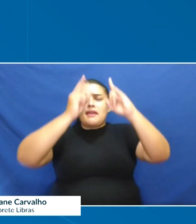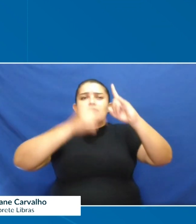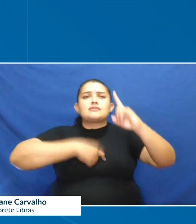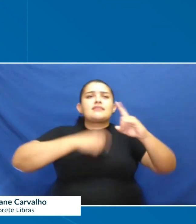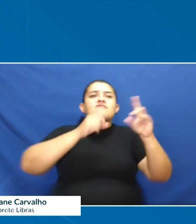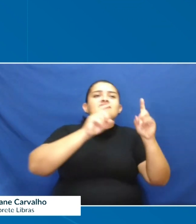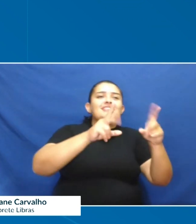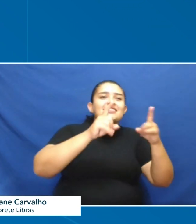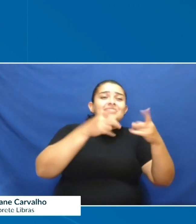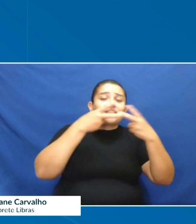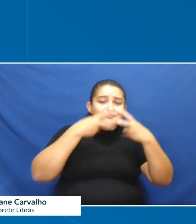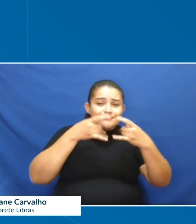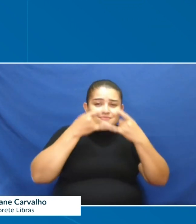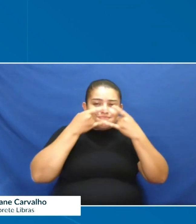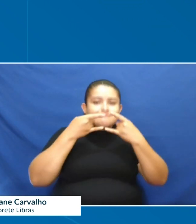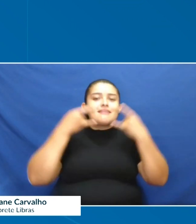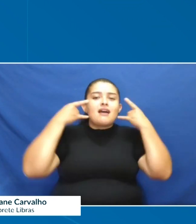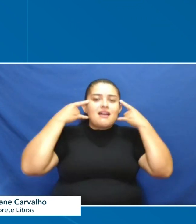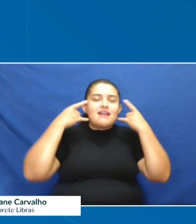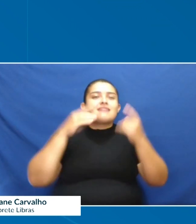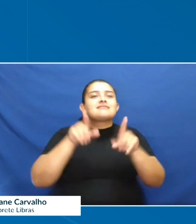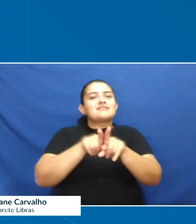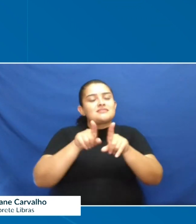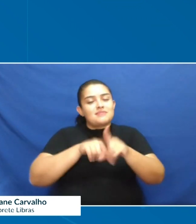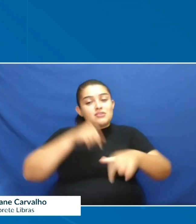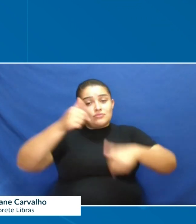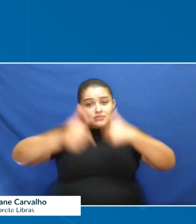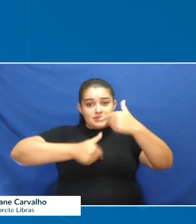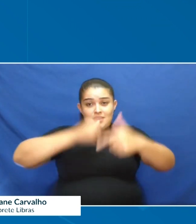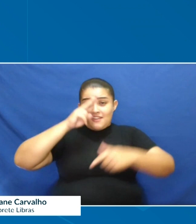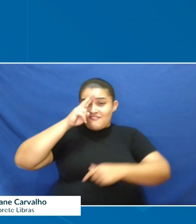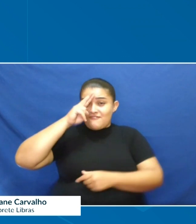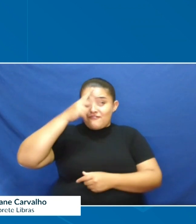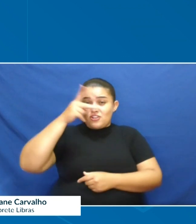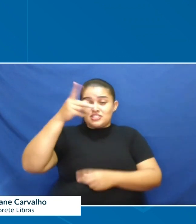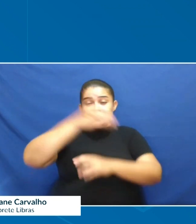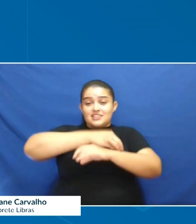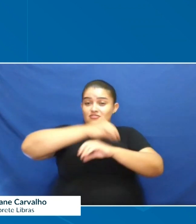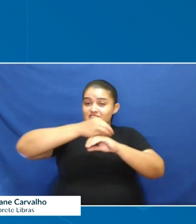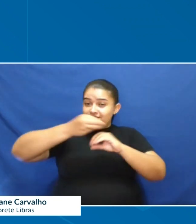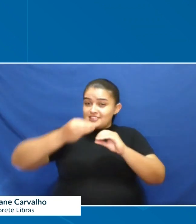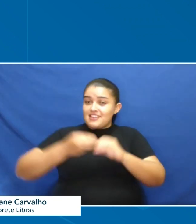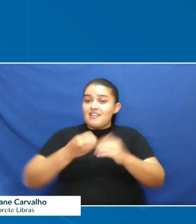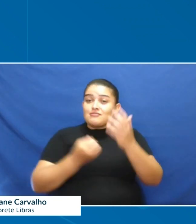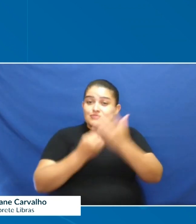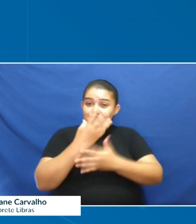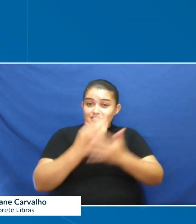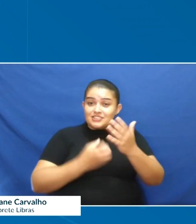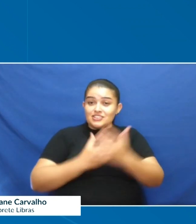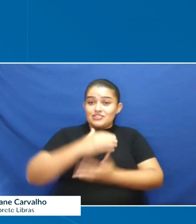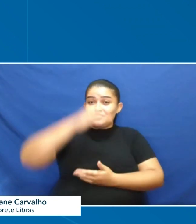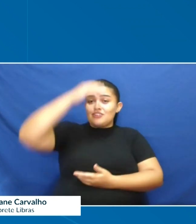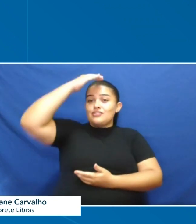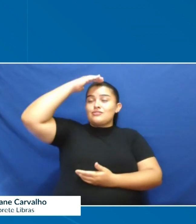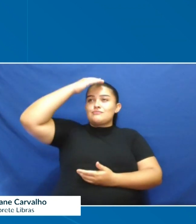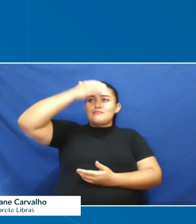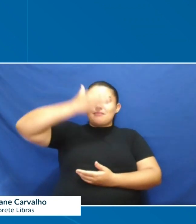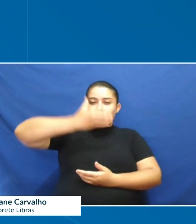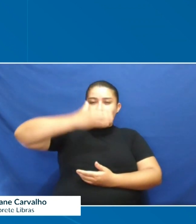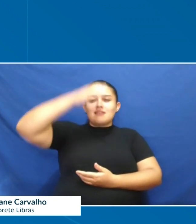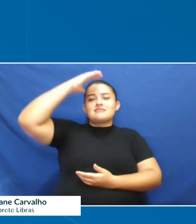vendendo máscaras. Nós fizemos um trabalho muito forte na UFG para desenvolver os face shields, né,